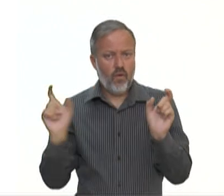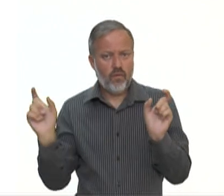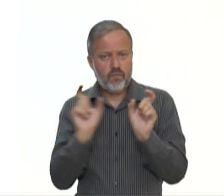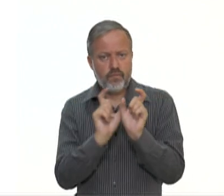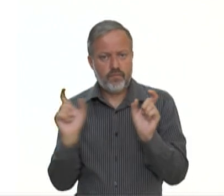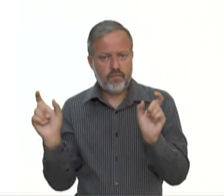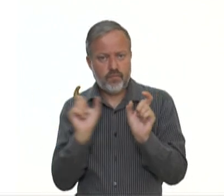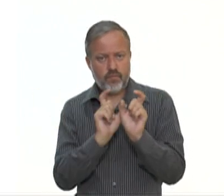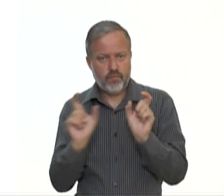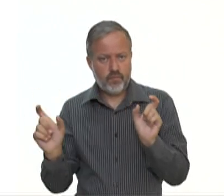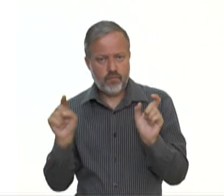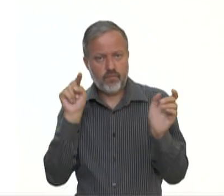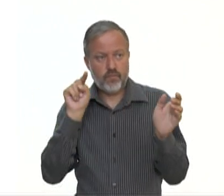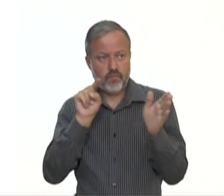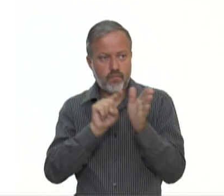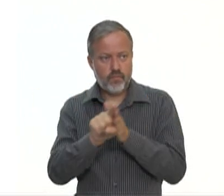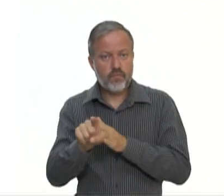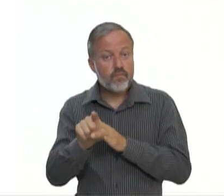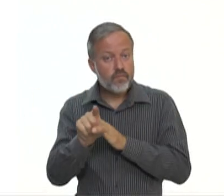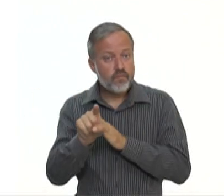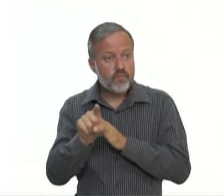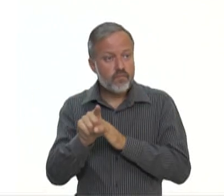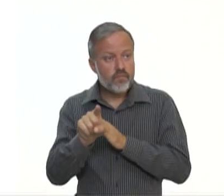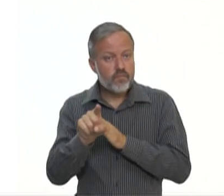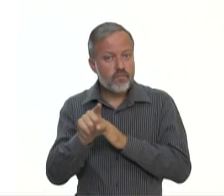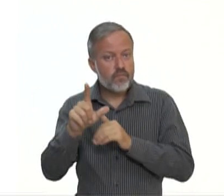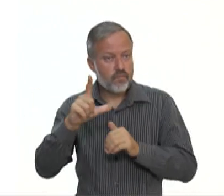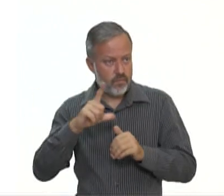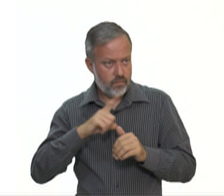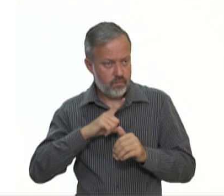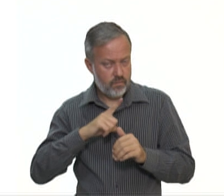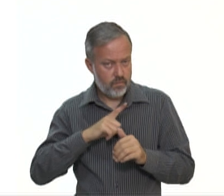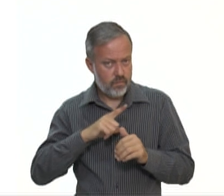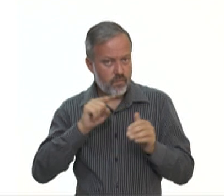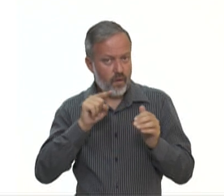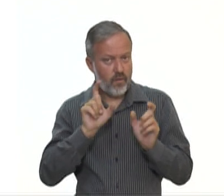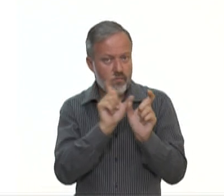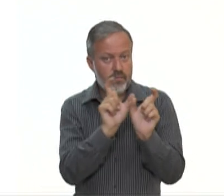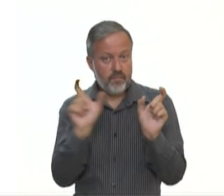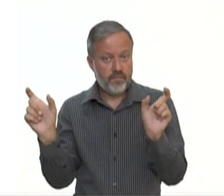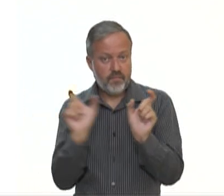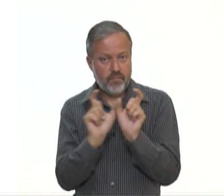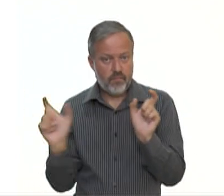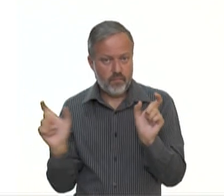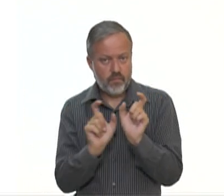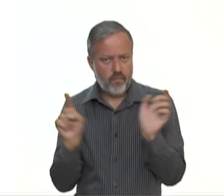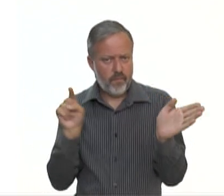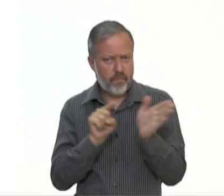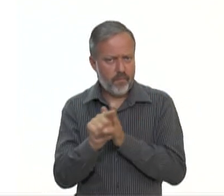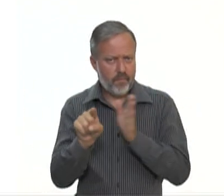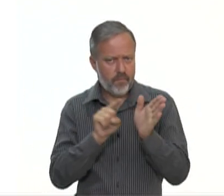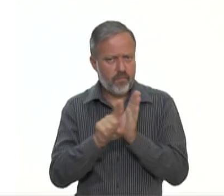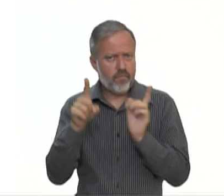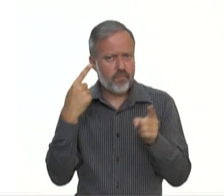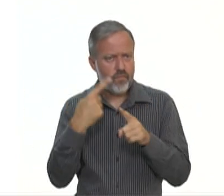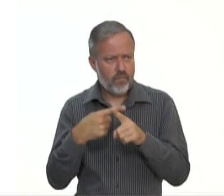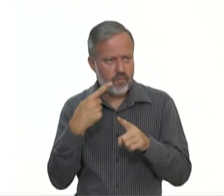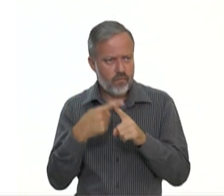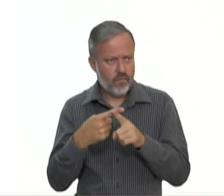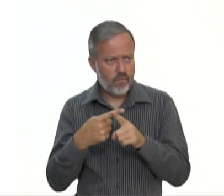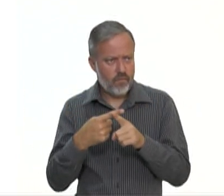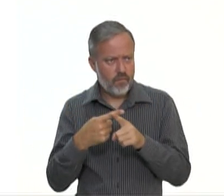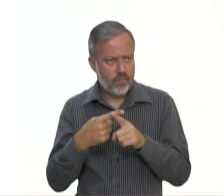estudaram sobre frases interrogativas, e aqui nós temos estas frases interrogativas. Vocês já sabem o porquê